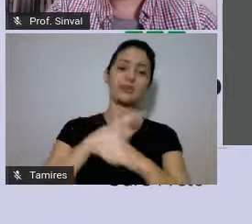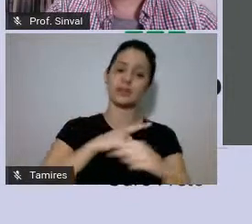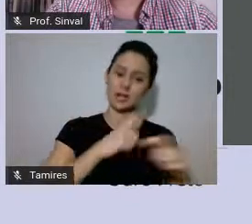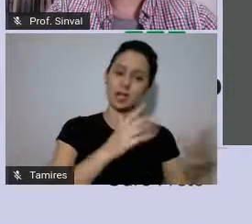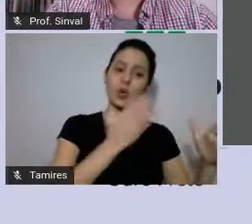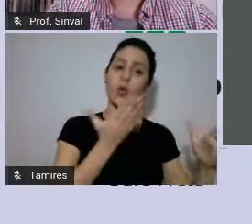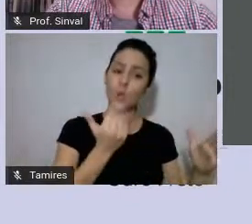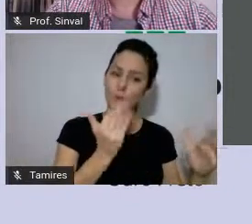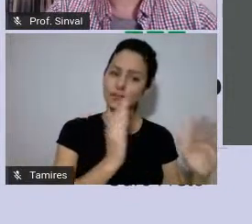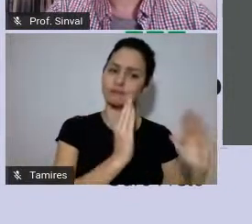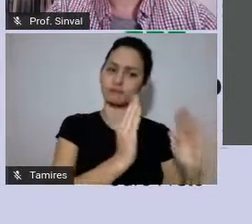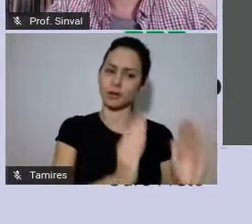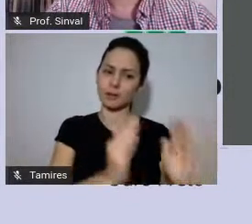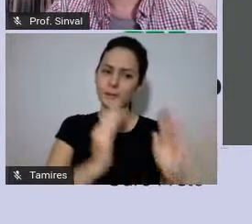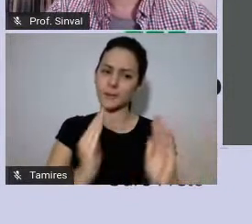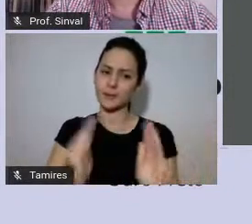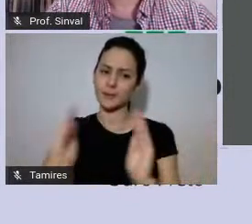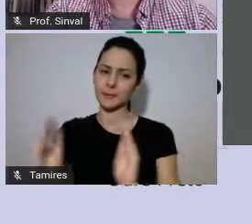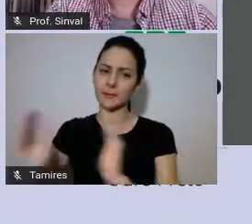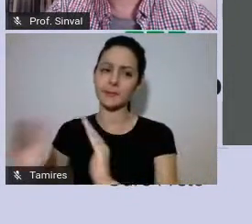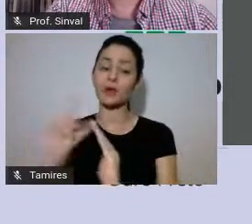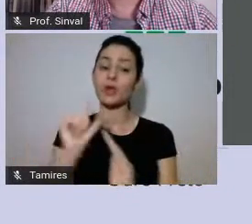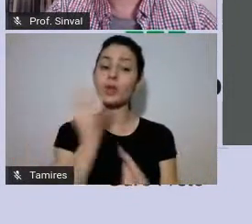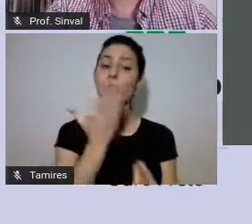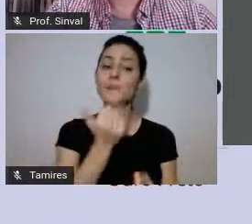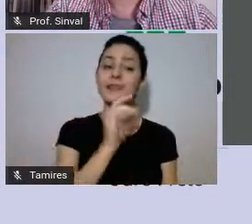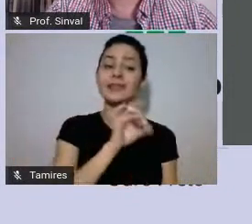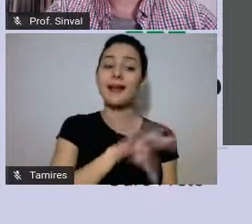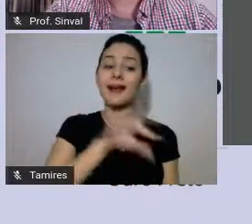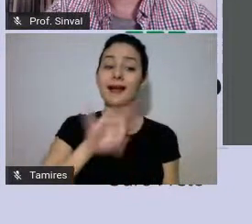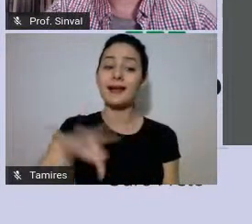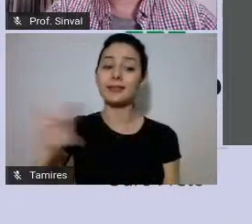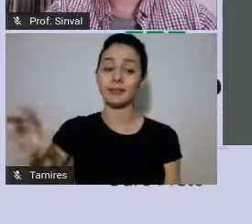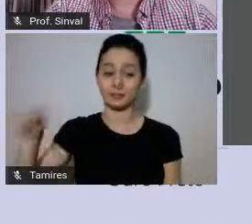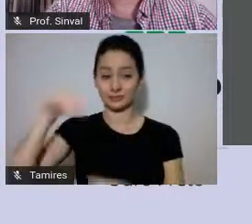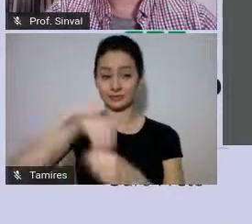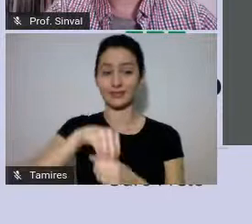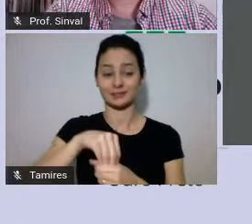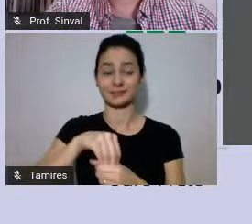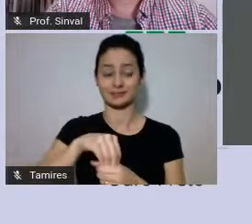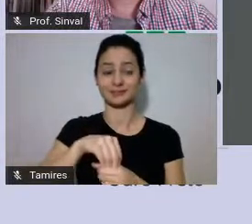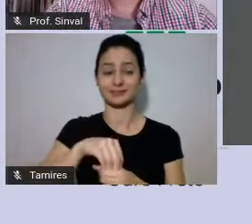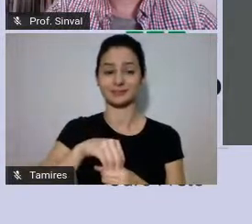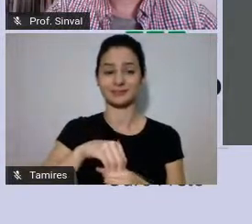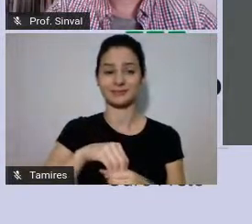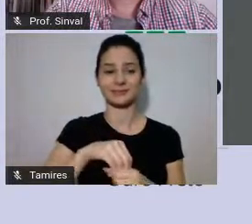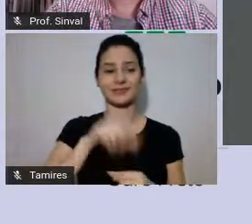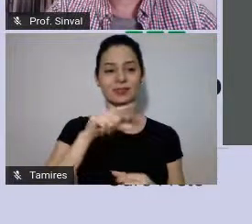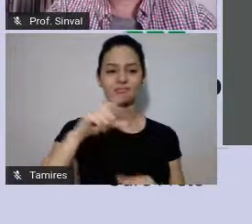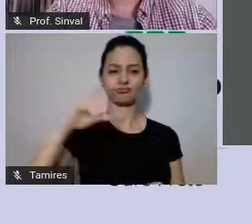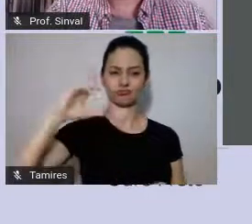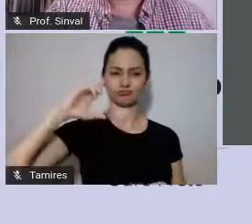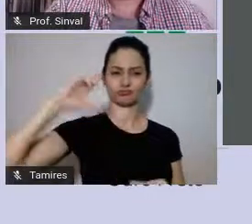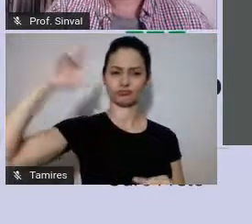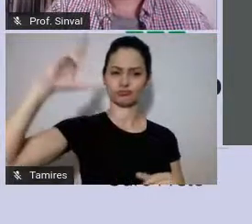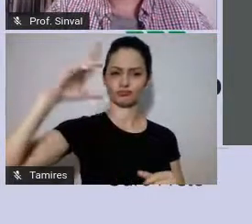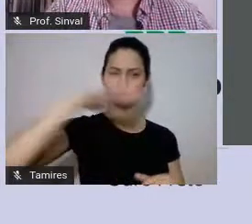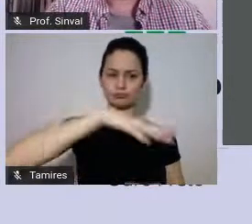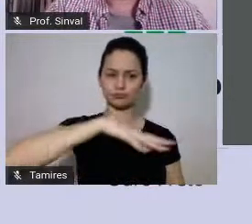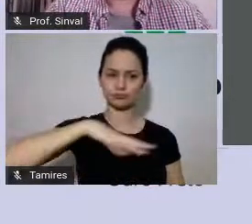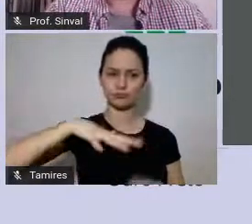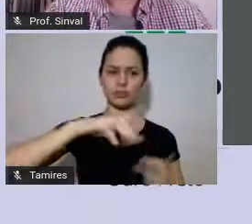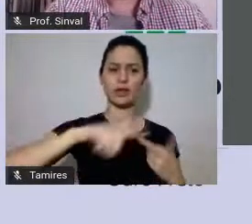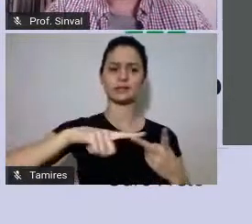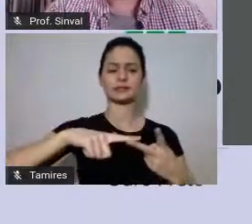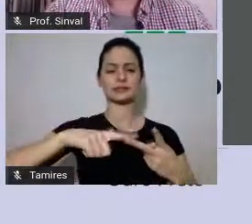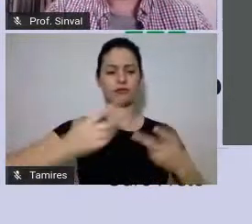dentro do palácio que diz o papel de cada um ali dentro. Aonde está o dono do palácio, os seus